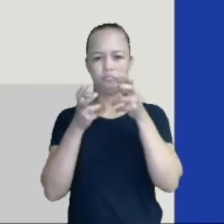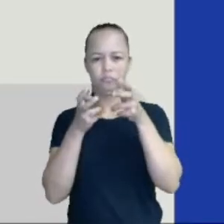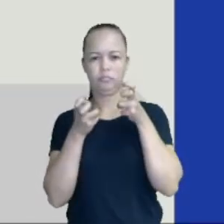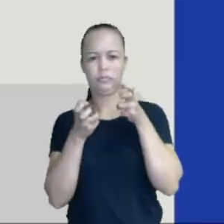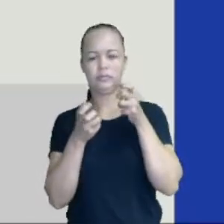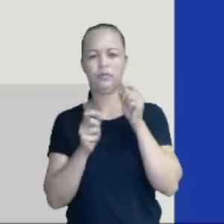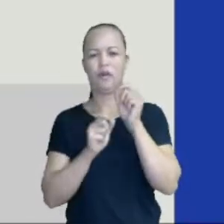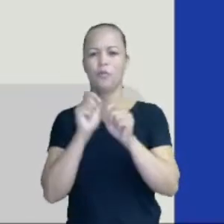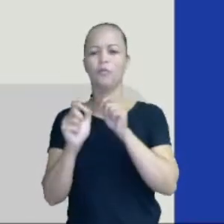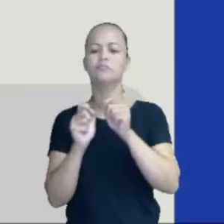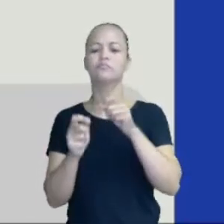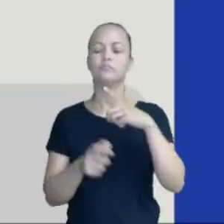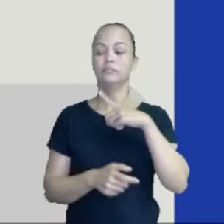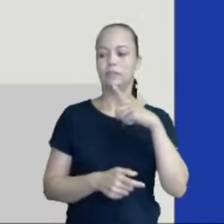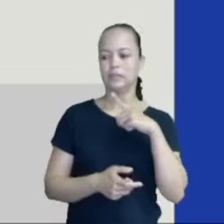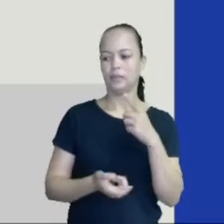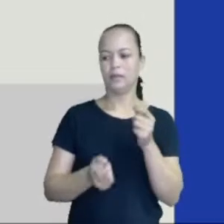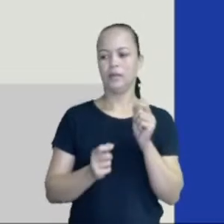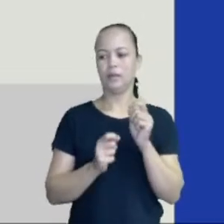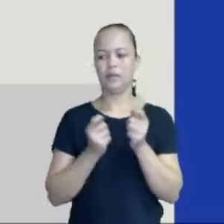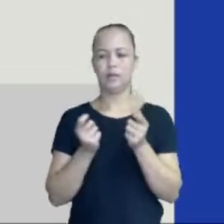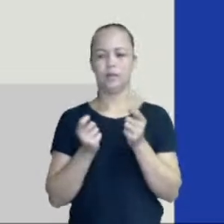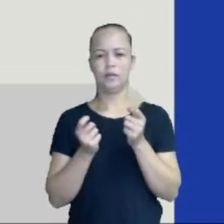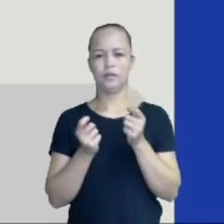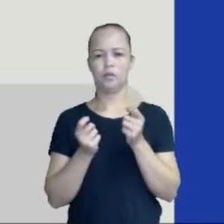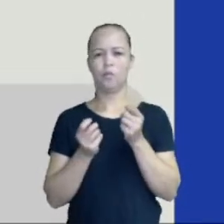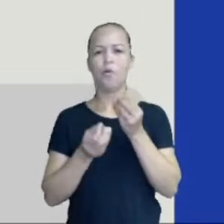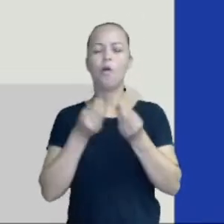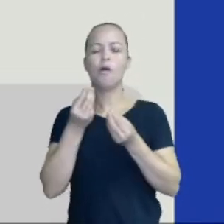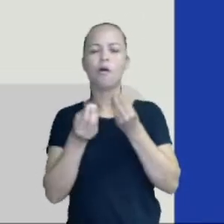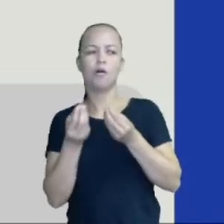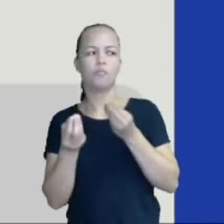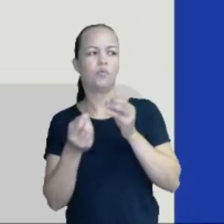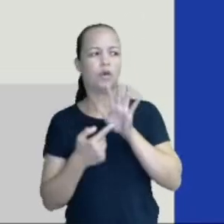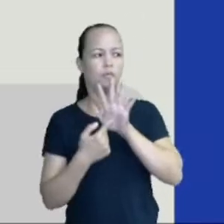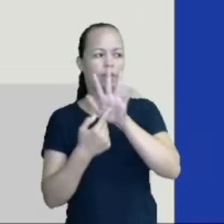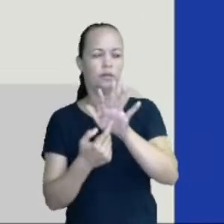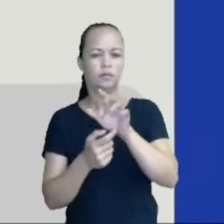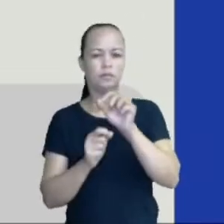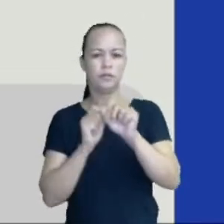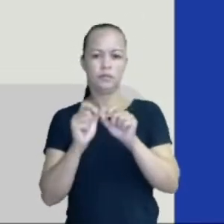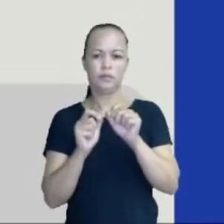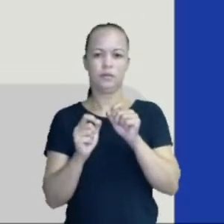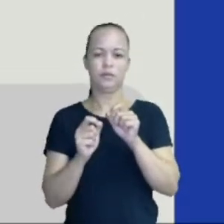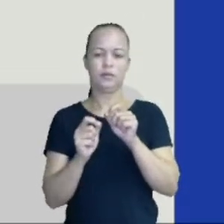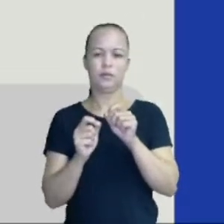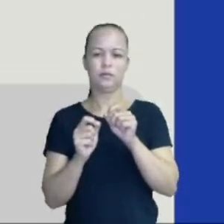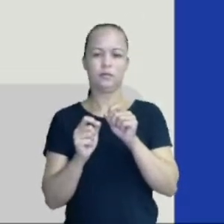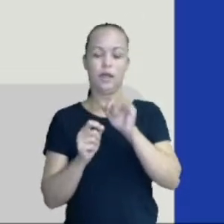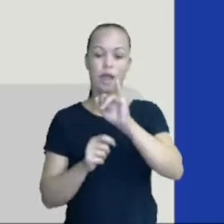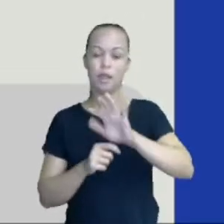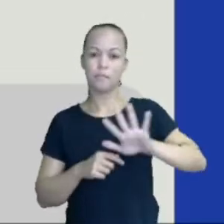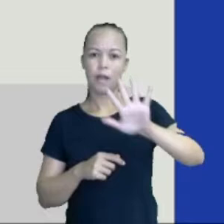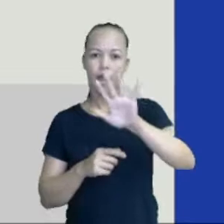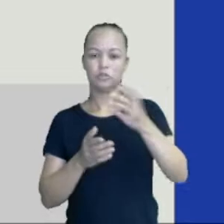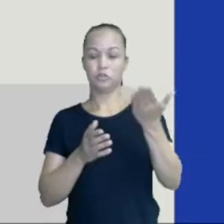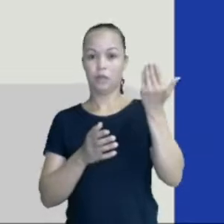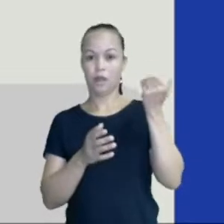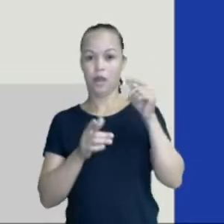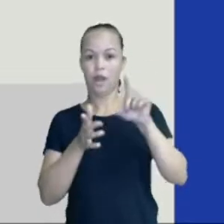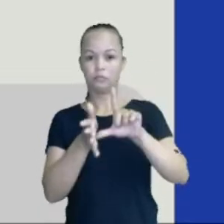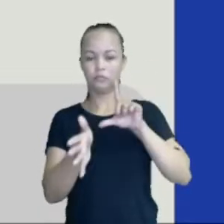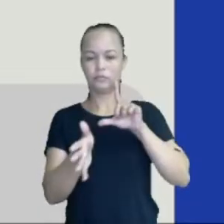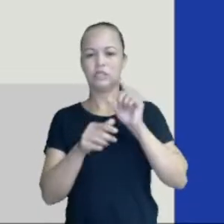né, o que é que tem... como é essa representação? Então, observando a figura anterior, diferentes